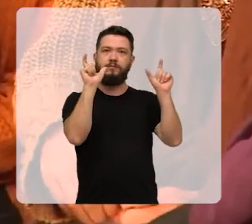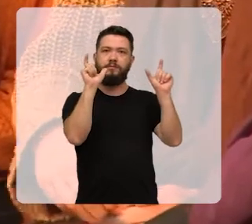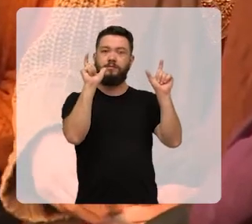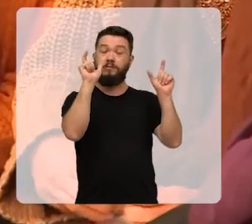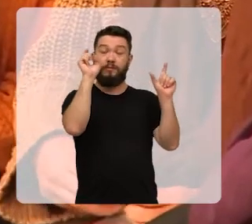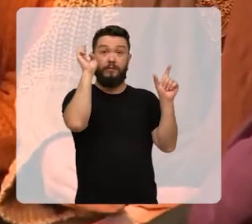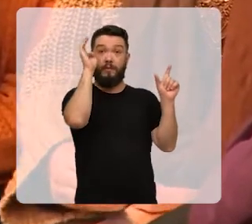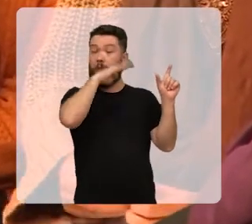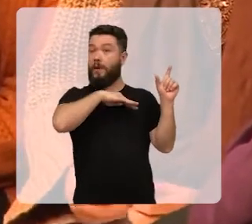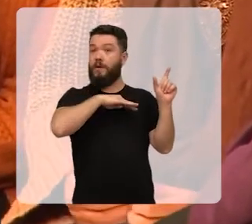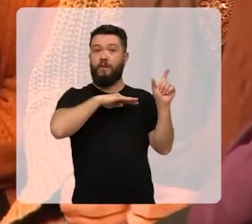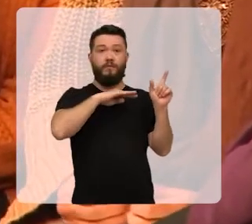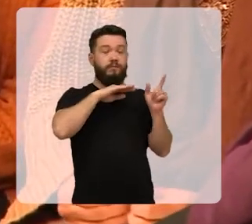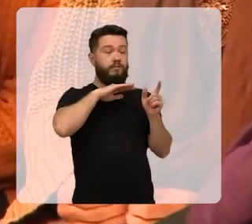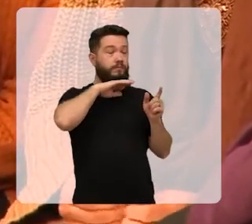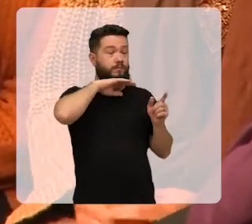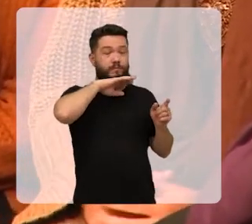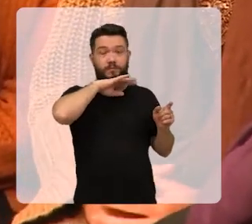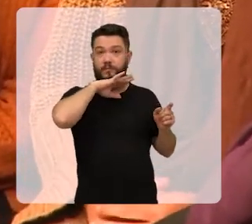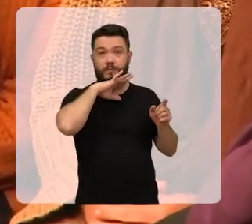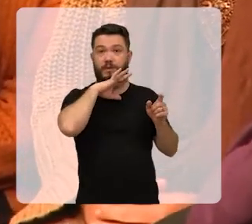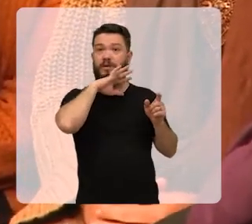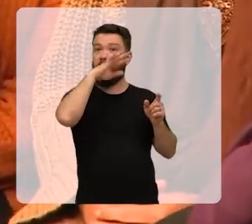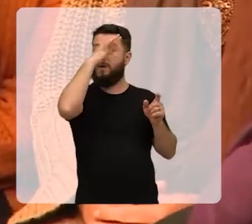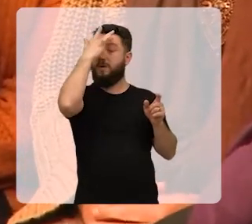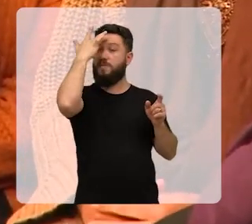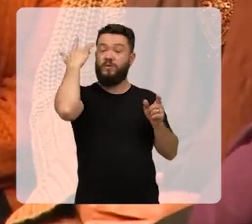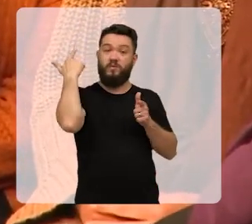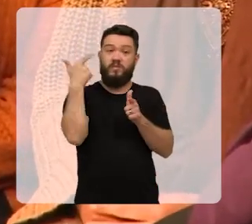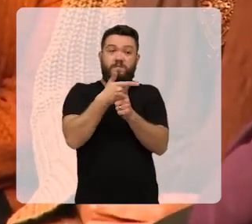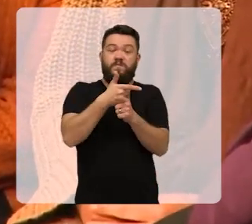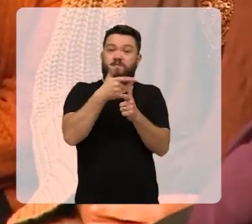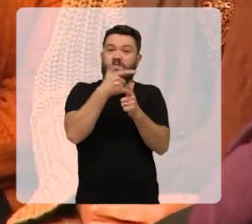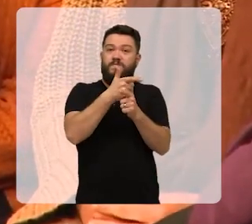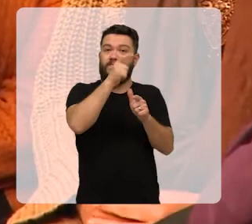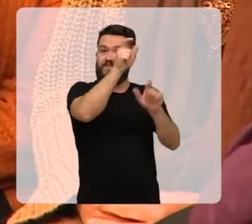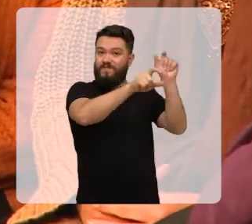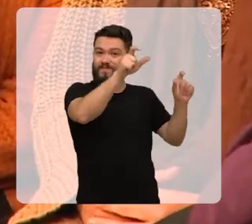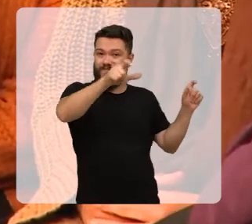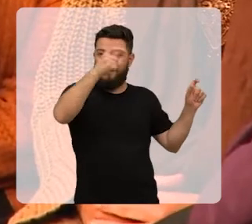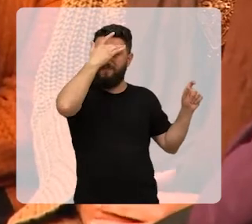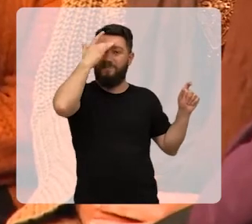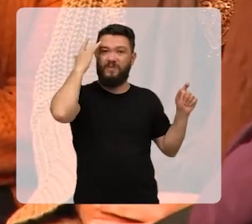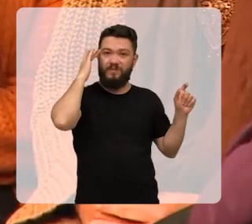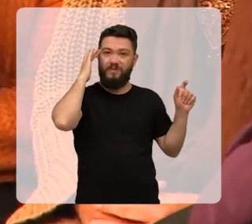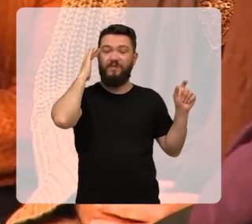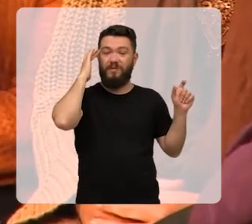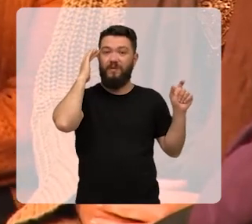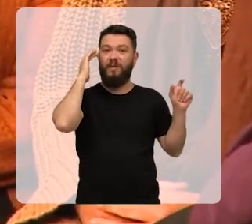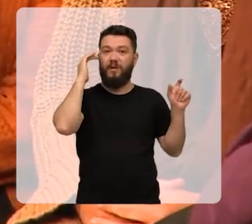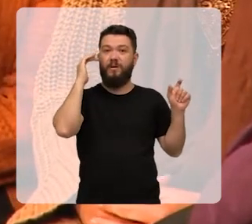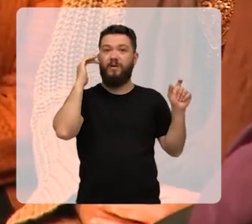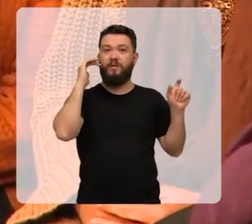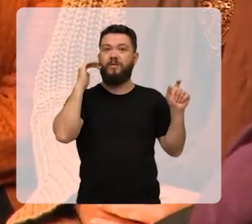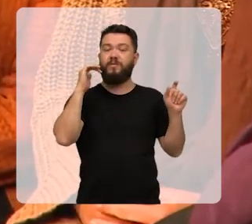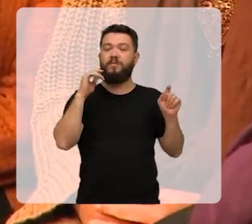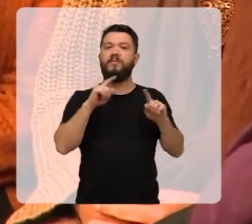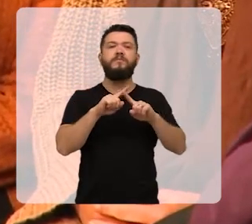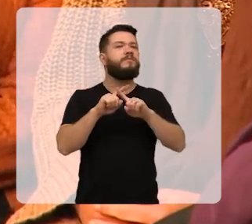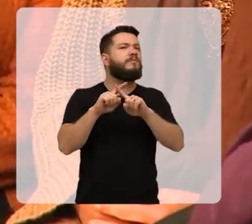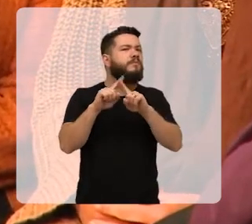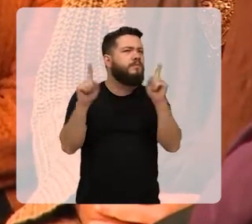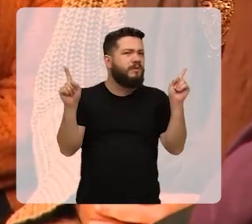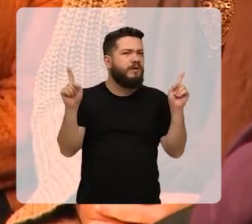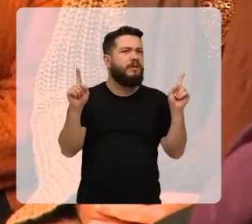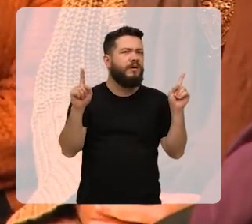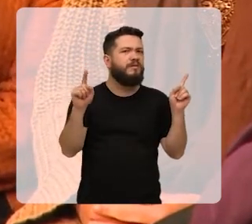um ser humano pode ser submetido com toda a calma mas pode